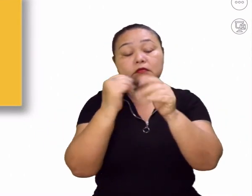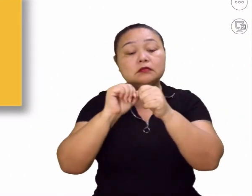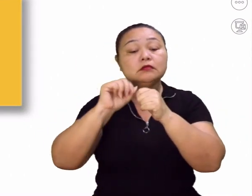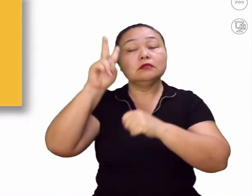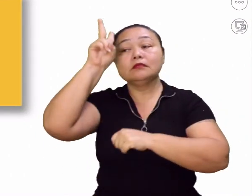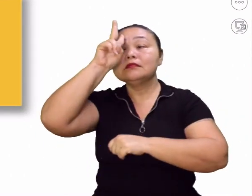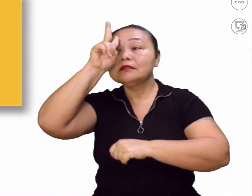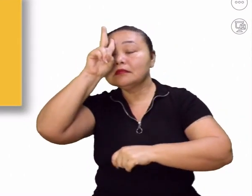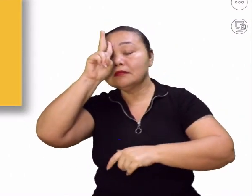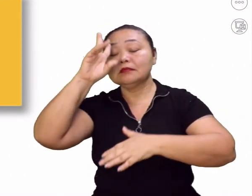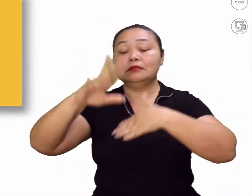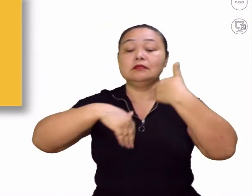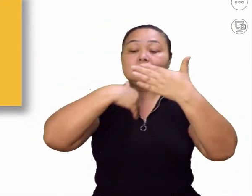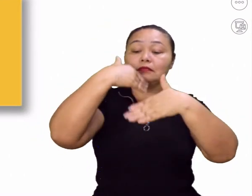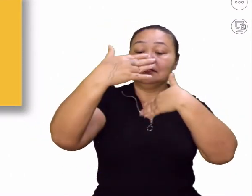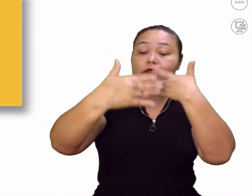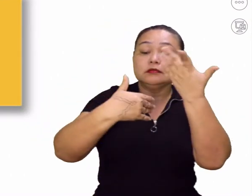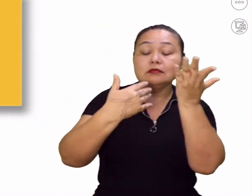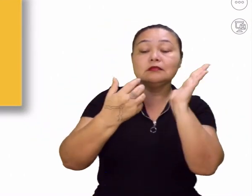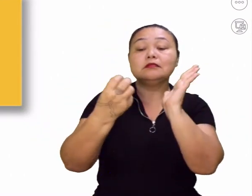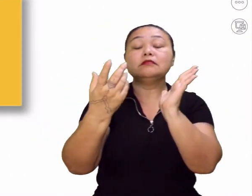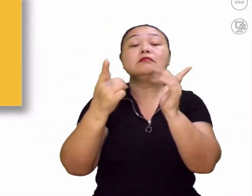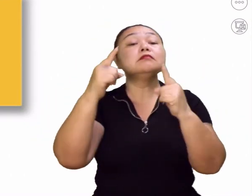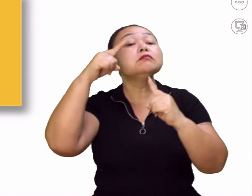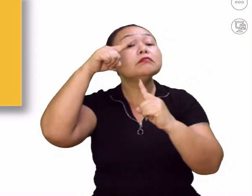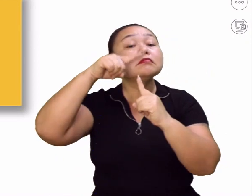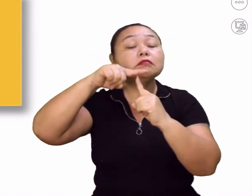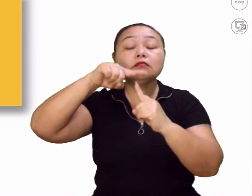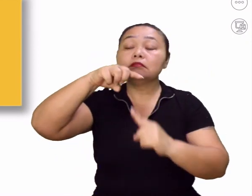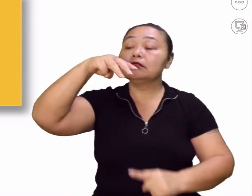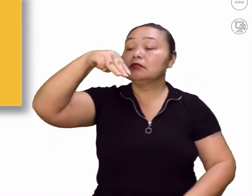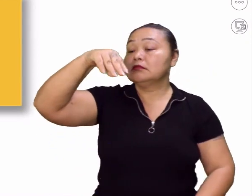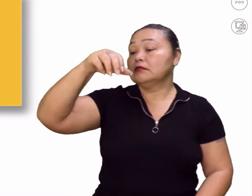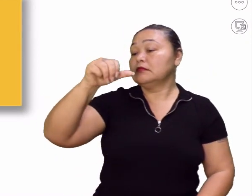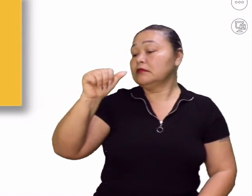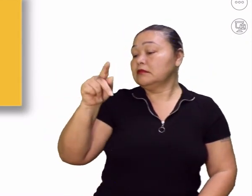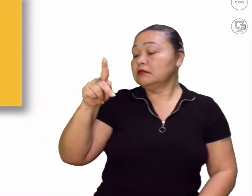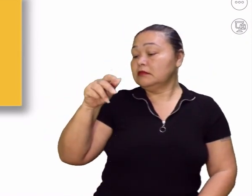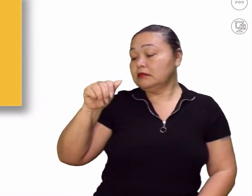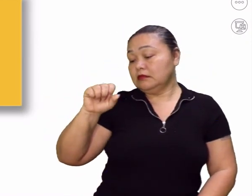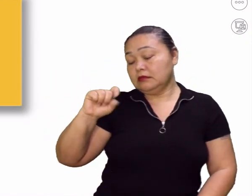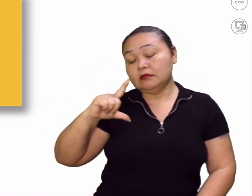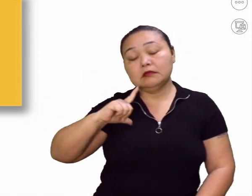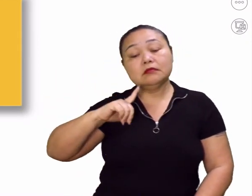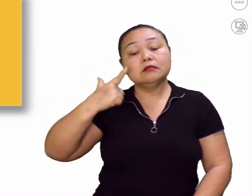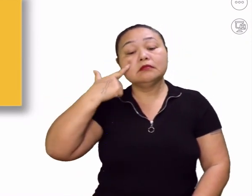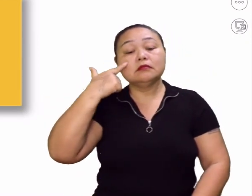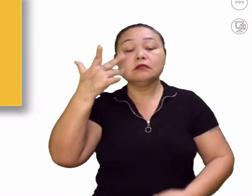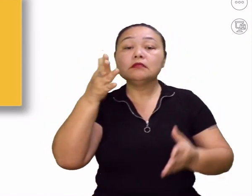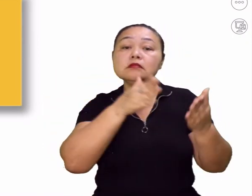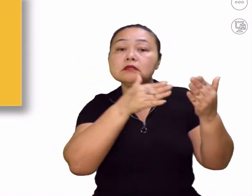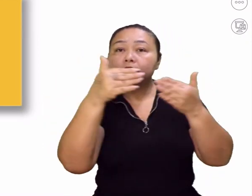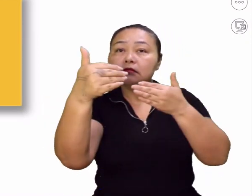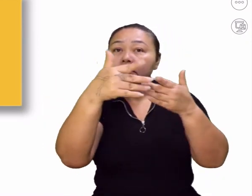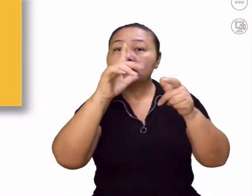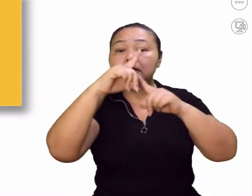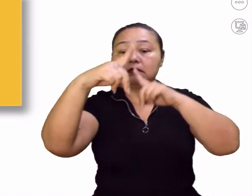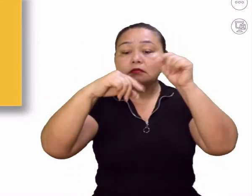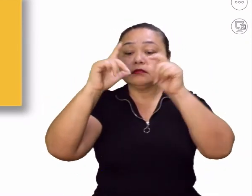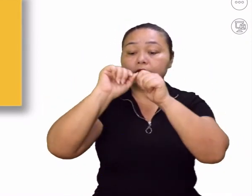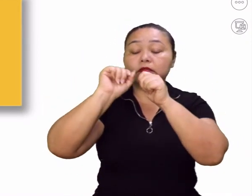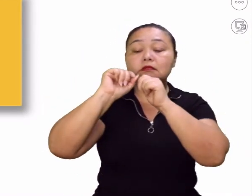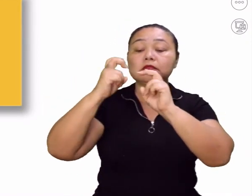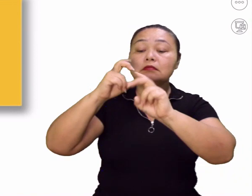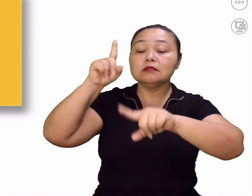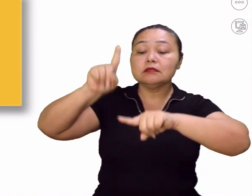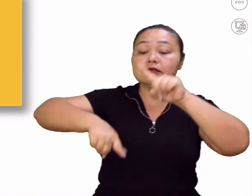dos mapas, tipo de mapas, orientação pelos astros, orientação por